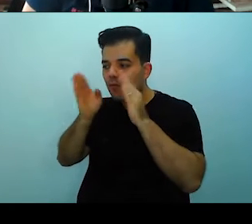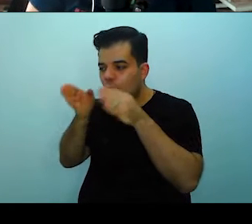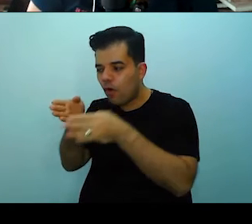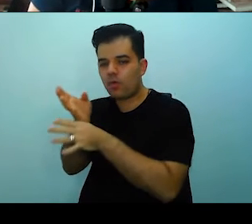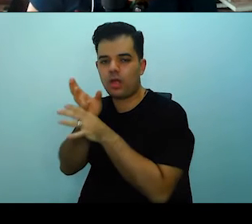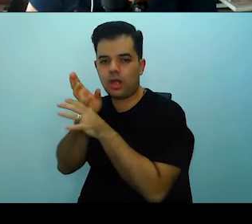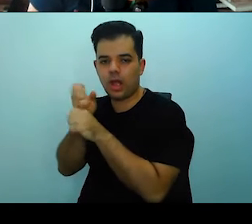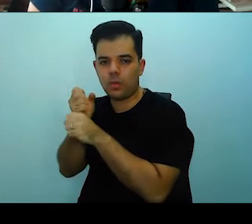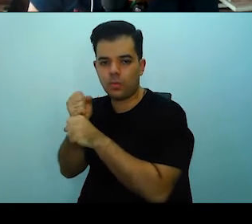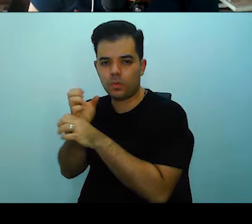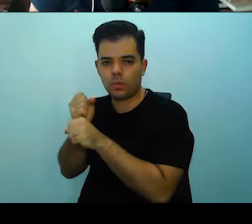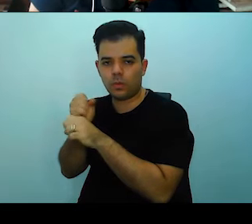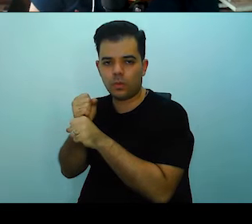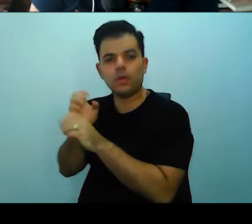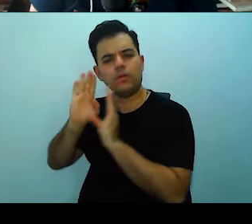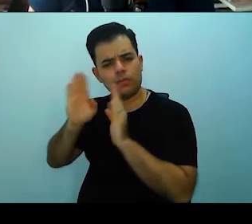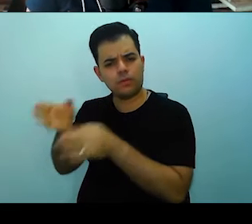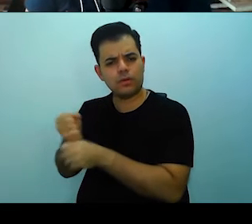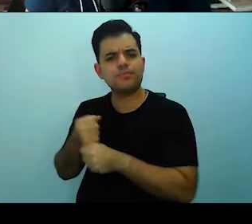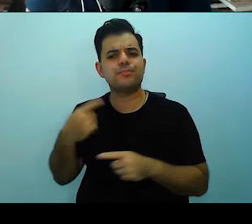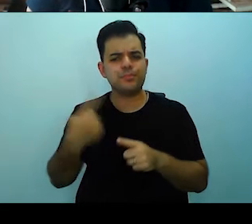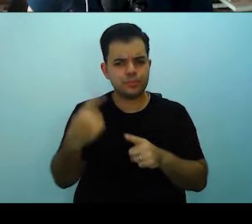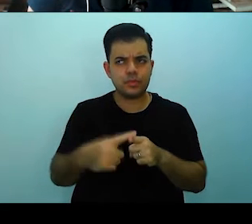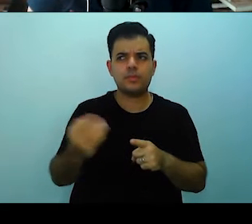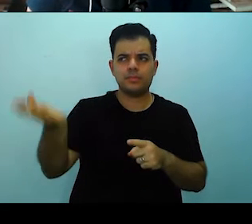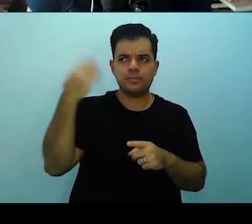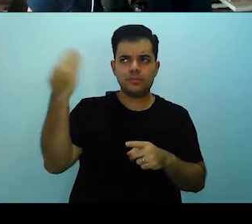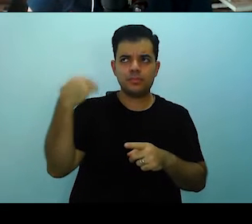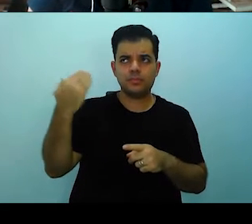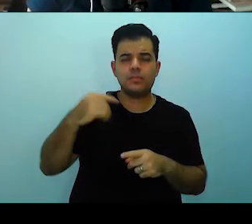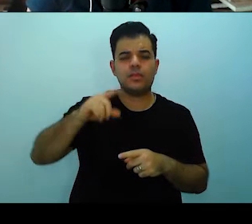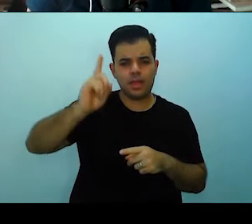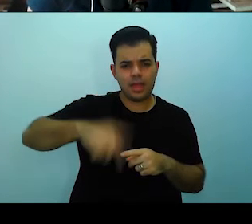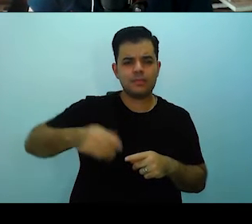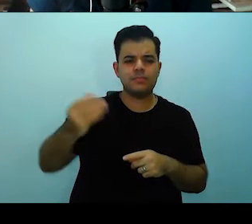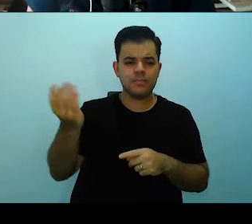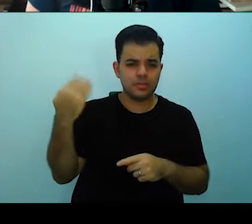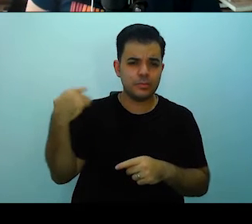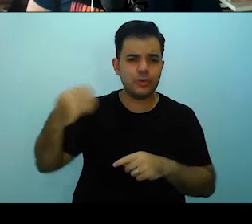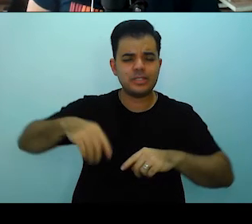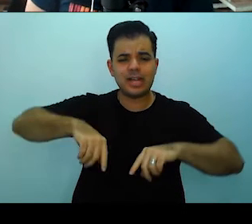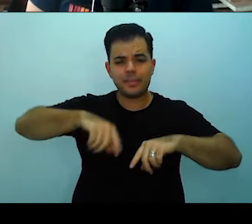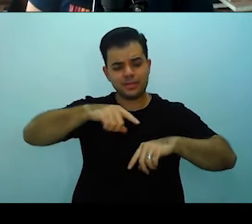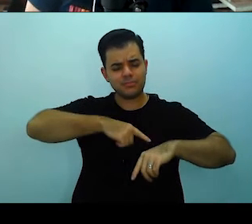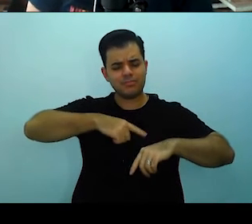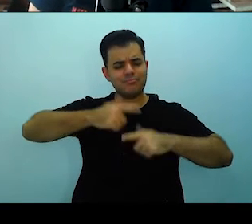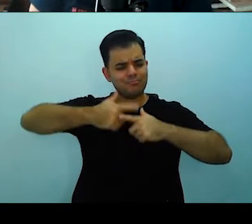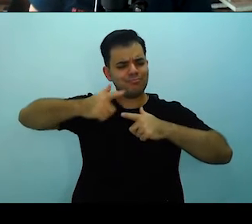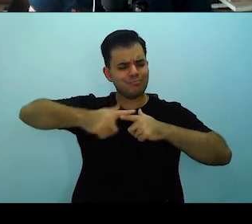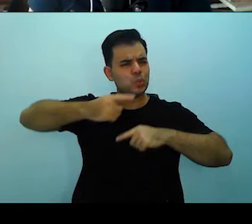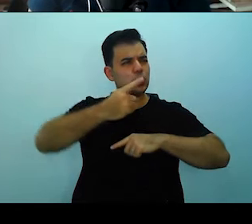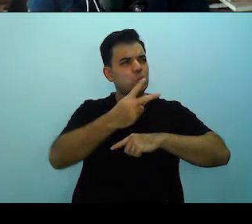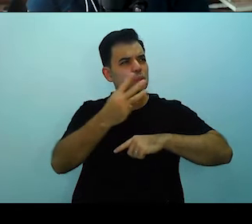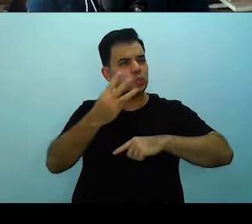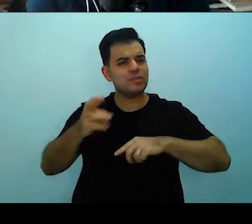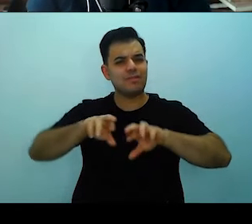foi um problema que eu tive, a disciplina de cálculo aplicado, 1, 2, 3, numérico, whatever, e como